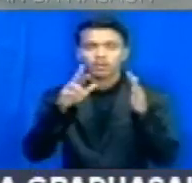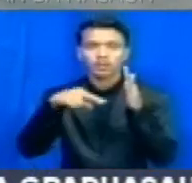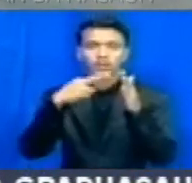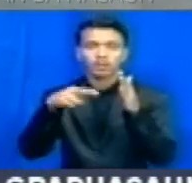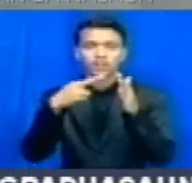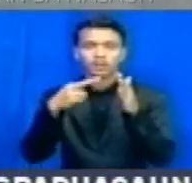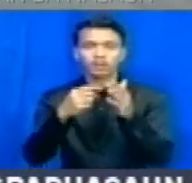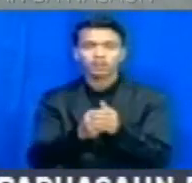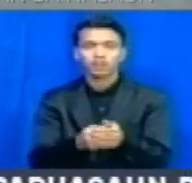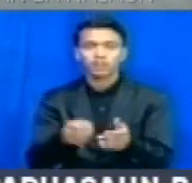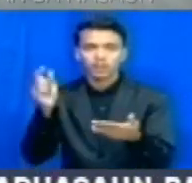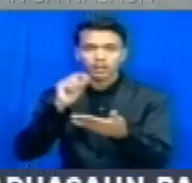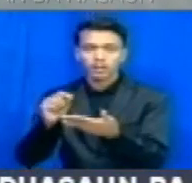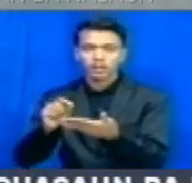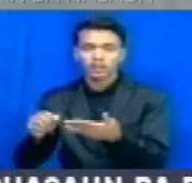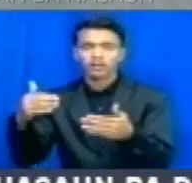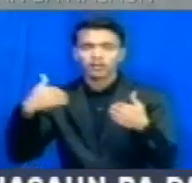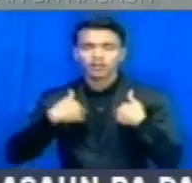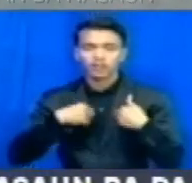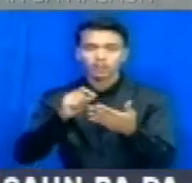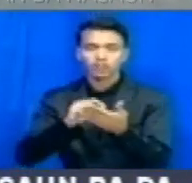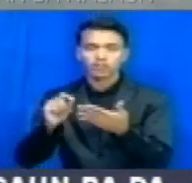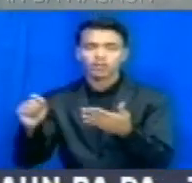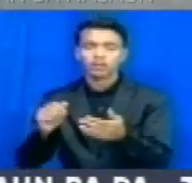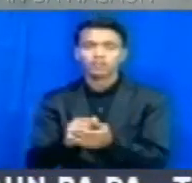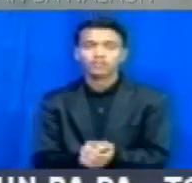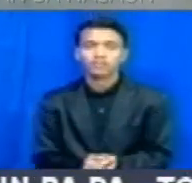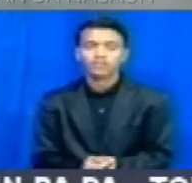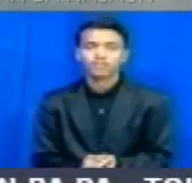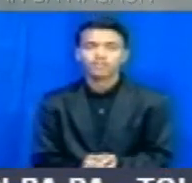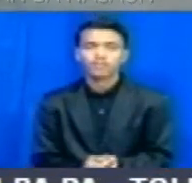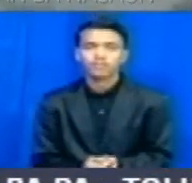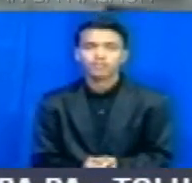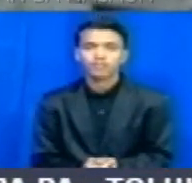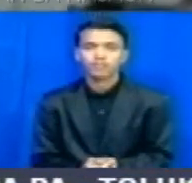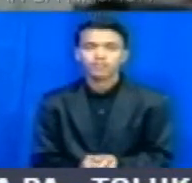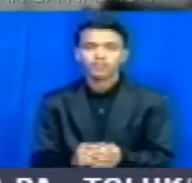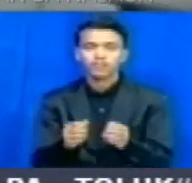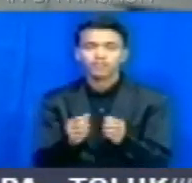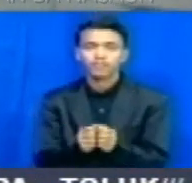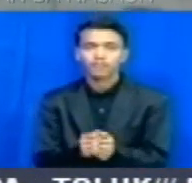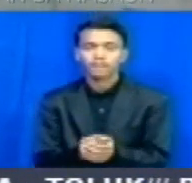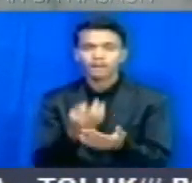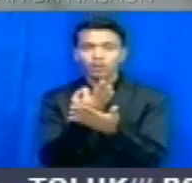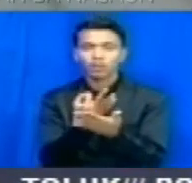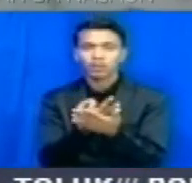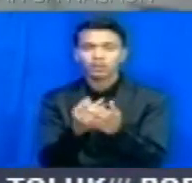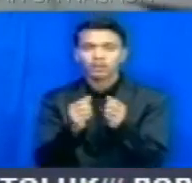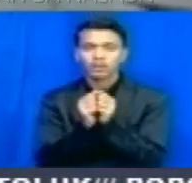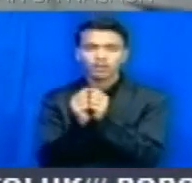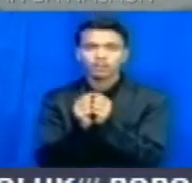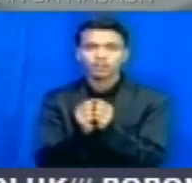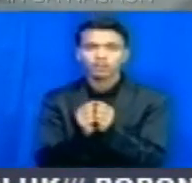regras e besita tiana iha contrato nepe mana sa poin ta selewa tiana. Al total montanti orçamento ma projeto net